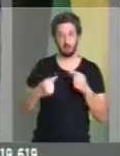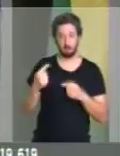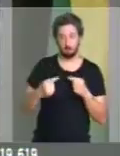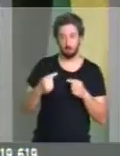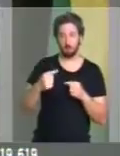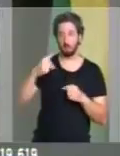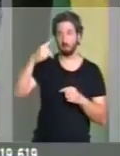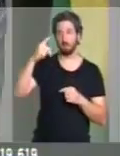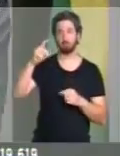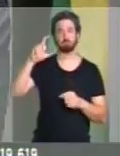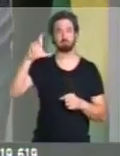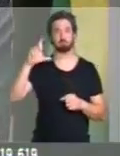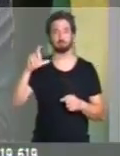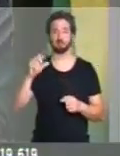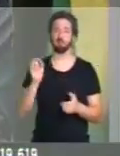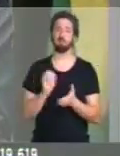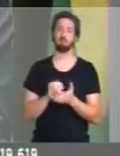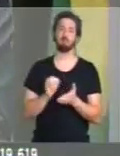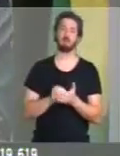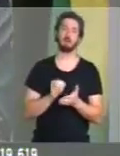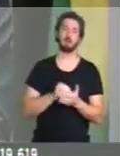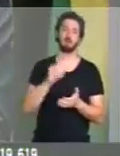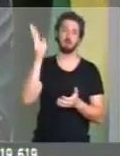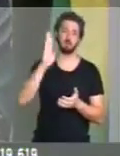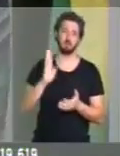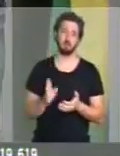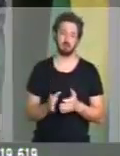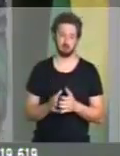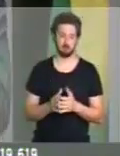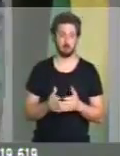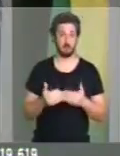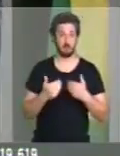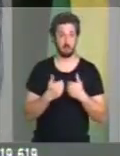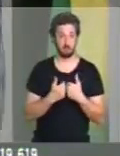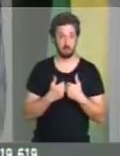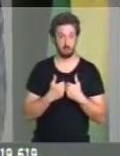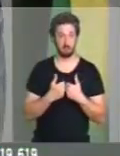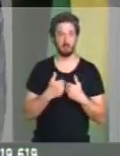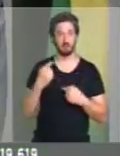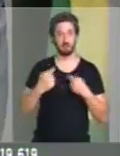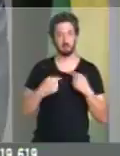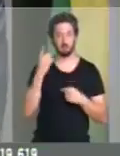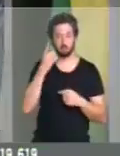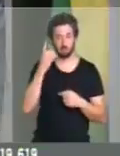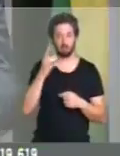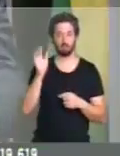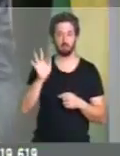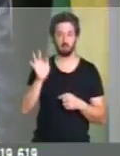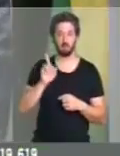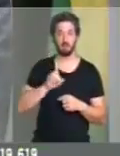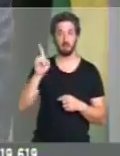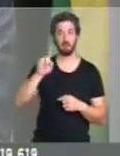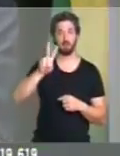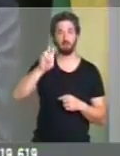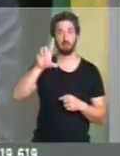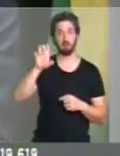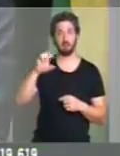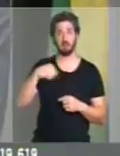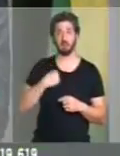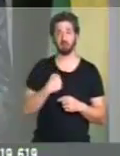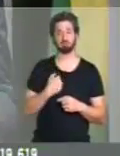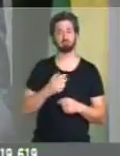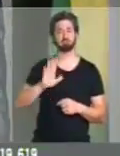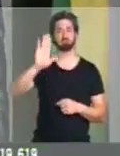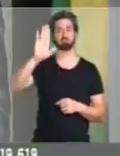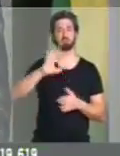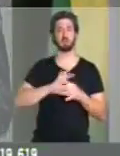P maiúsculo que está fazendo falta no nosso país. E eu também, como deputado federal na minha região, no Vale do Paraíba, me coloco à disposição de